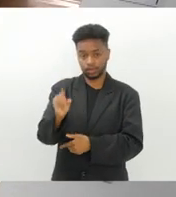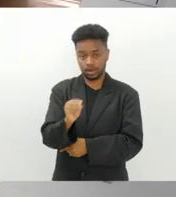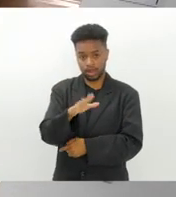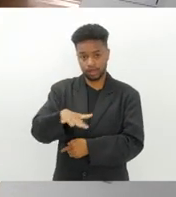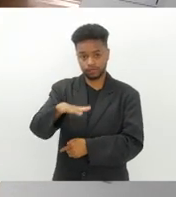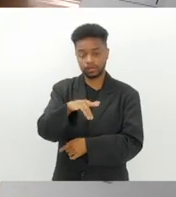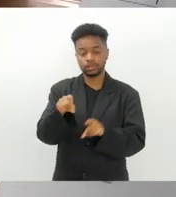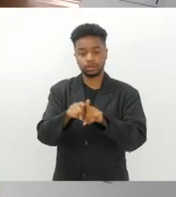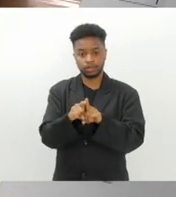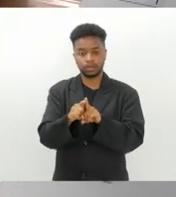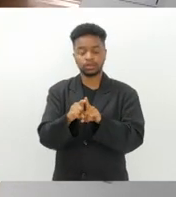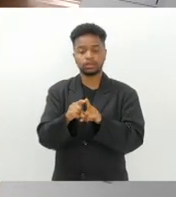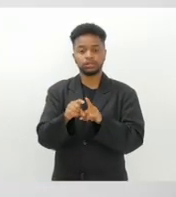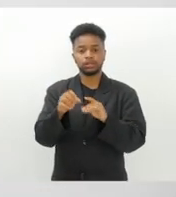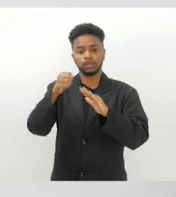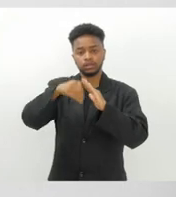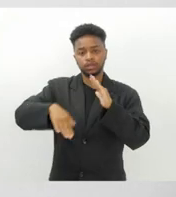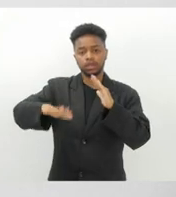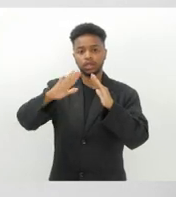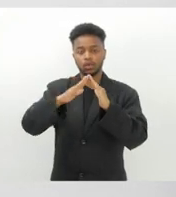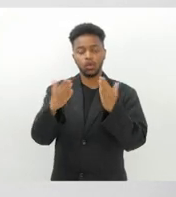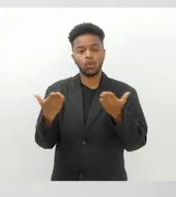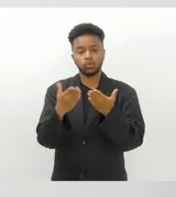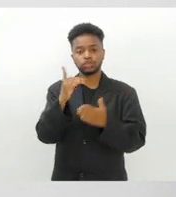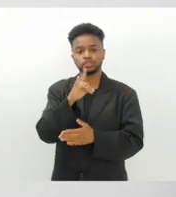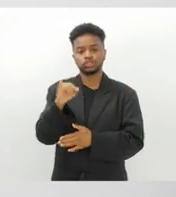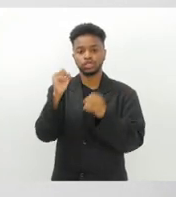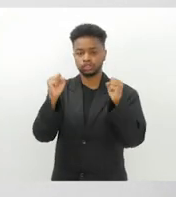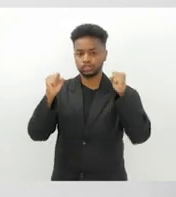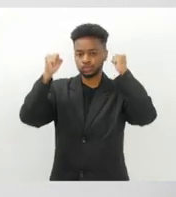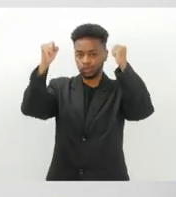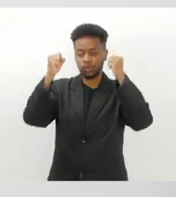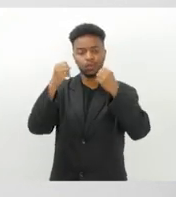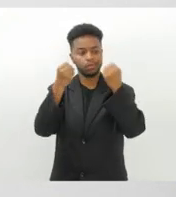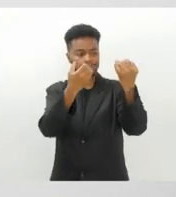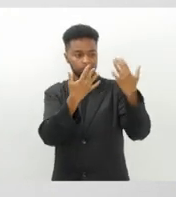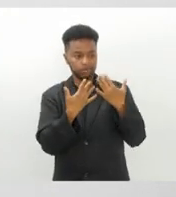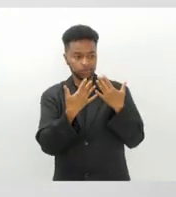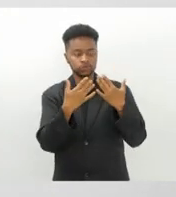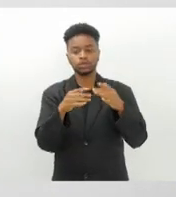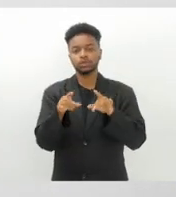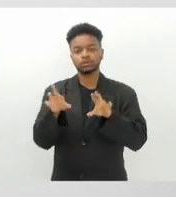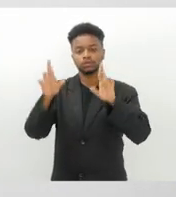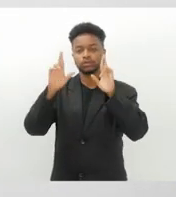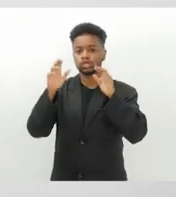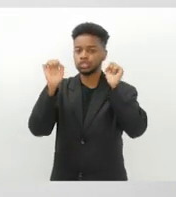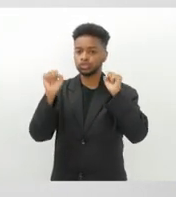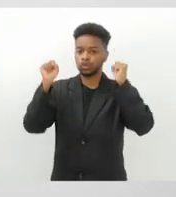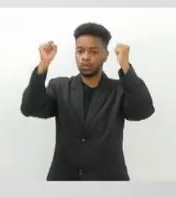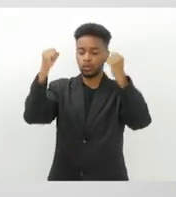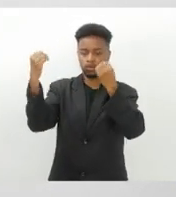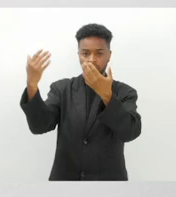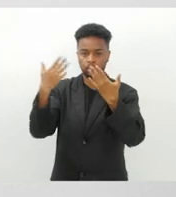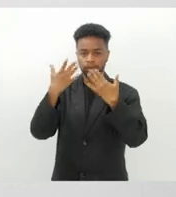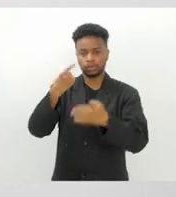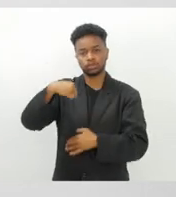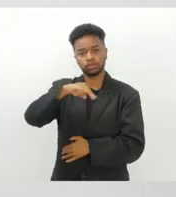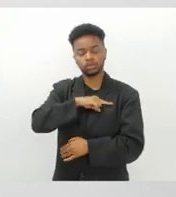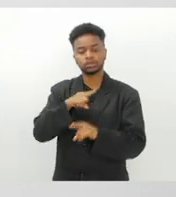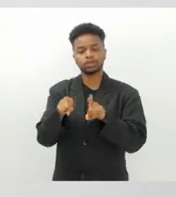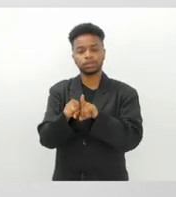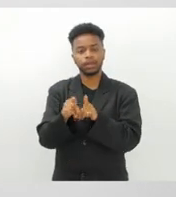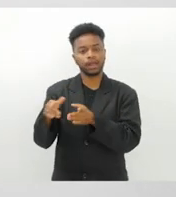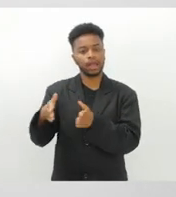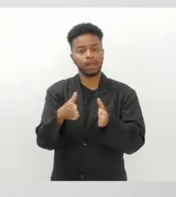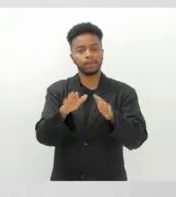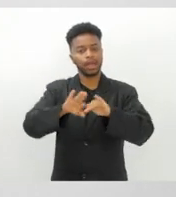meu pai, né? Dia de Xangô, então, sua bênção. Espero que Xangô nos ilumine e abra os nossos